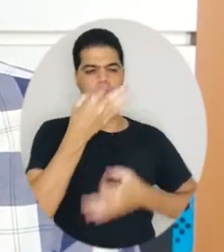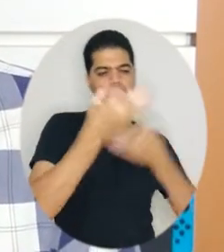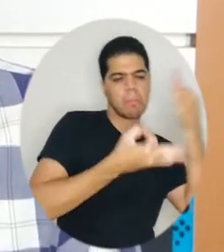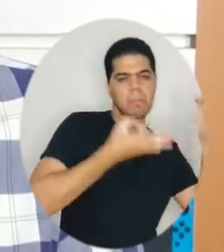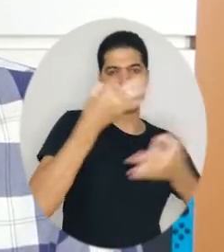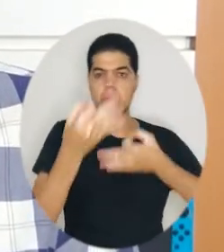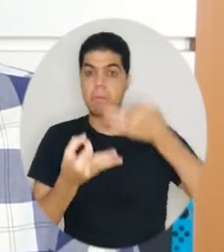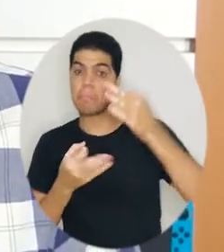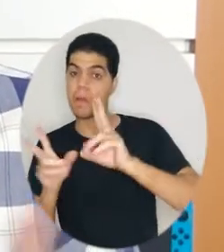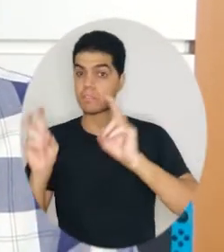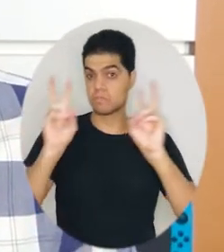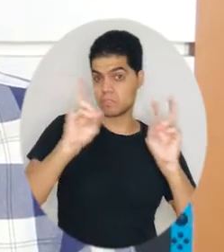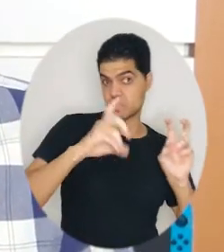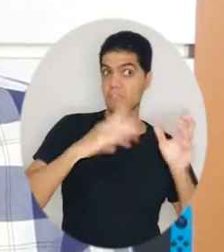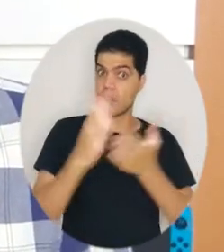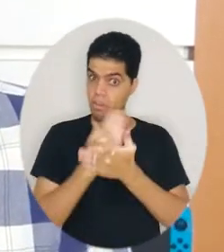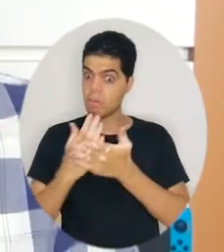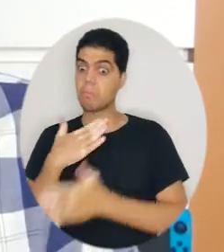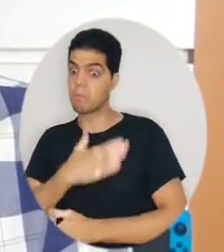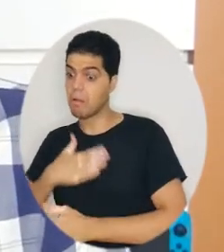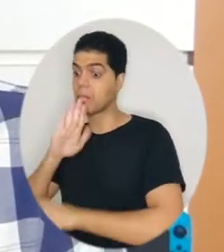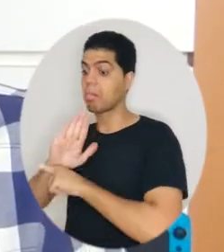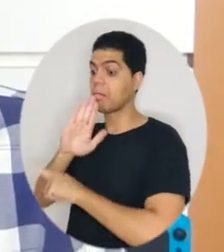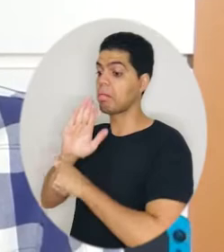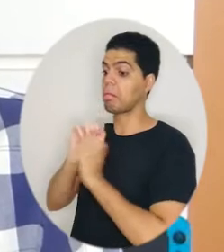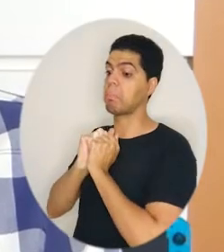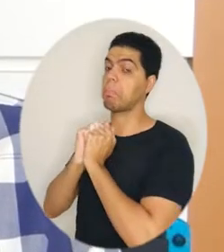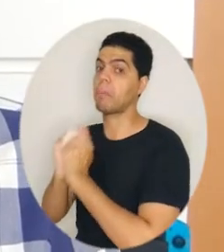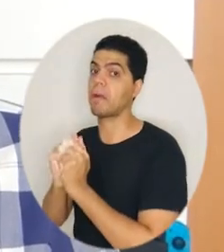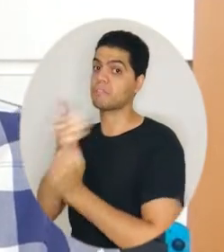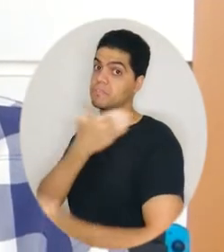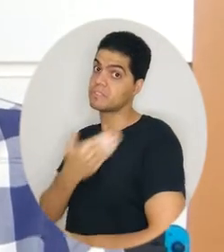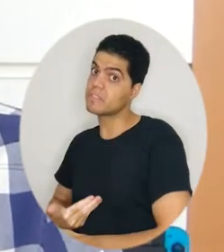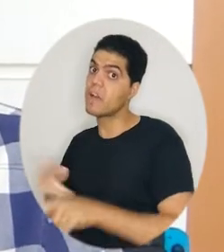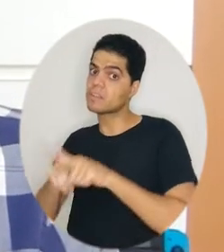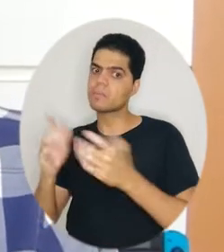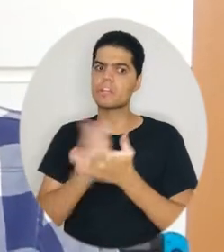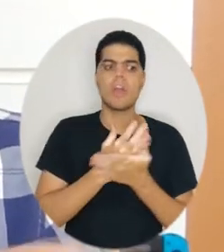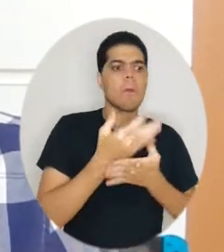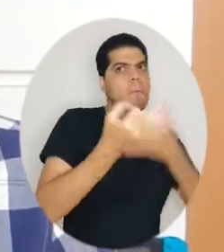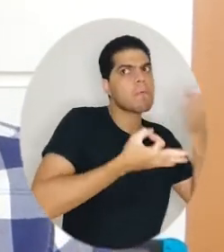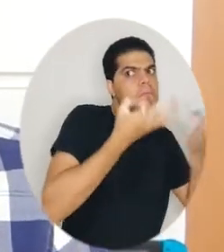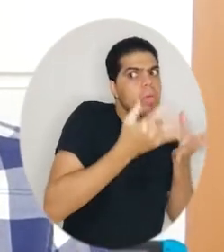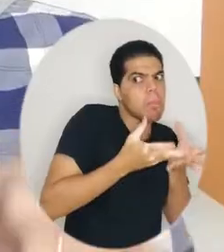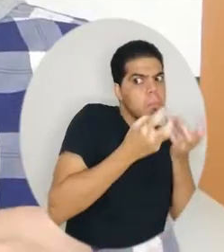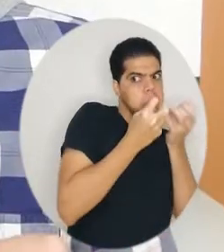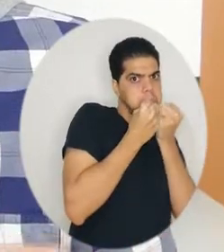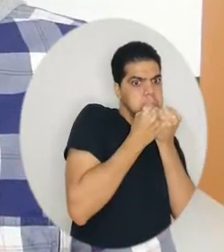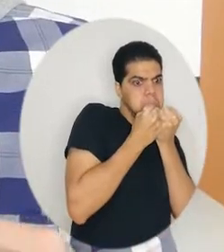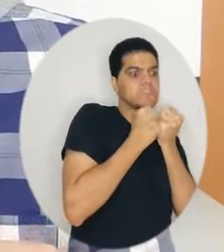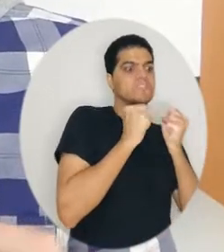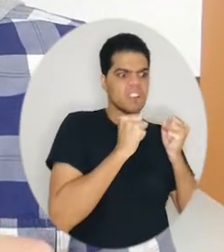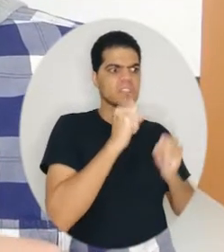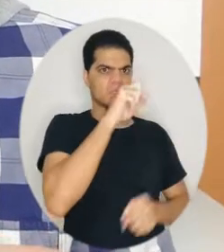que eram é me avisa eles EA repressão o silenciamento de outras narrativas que não eram